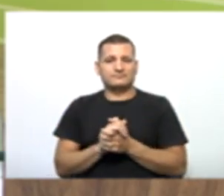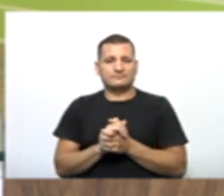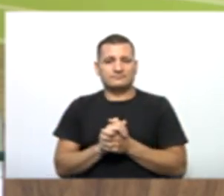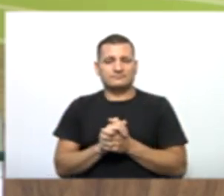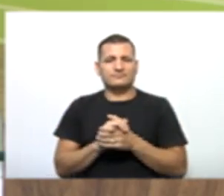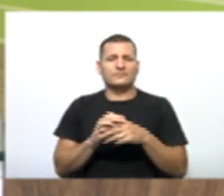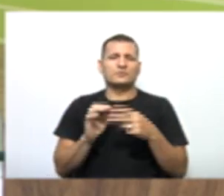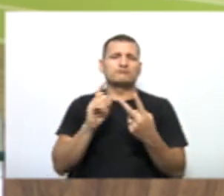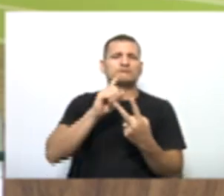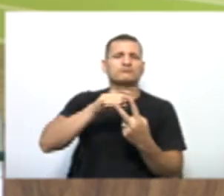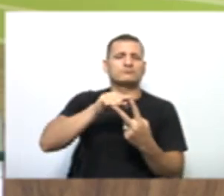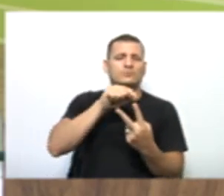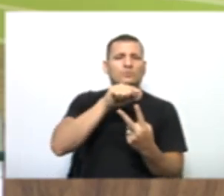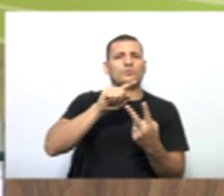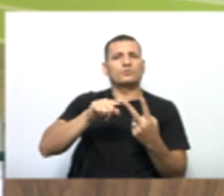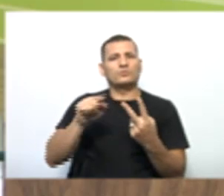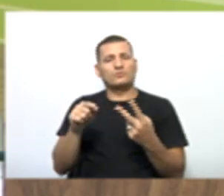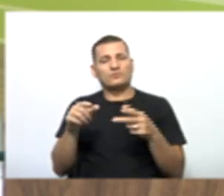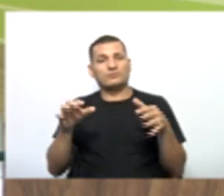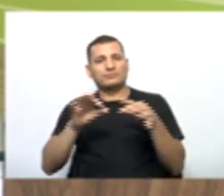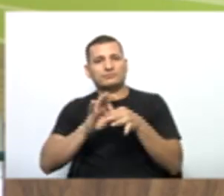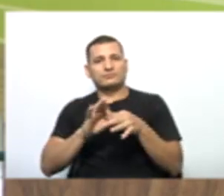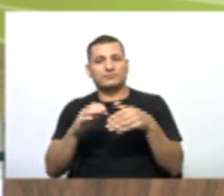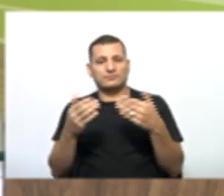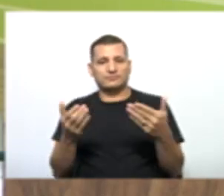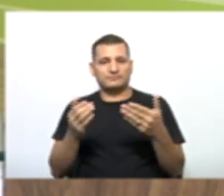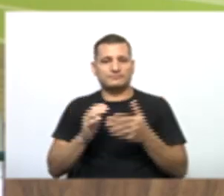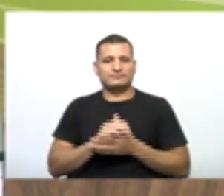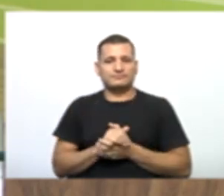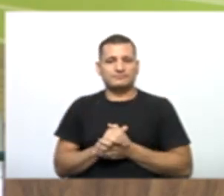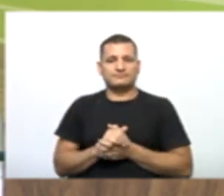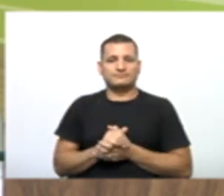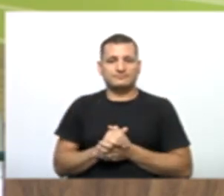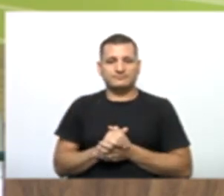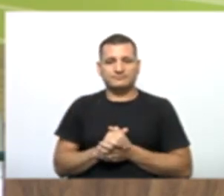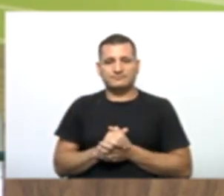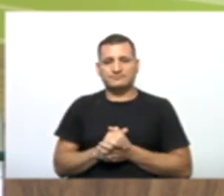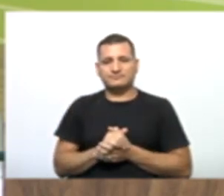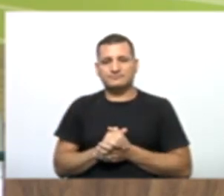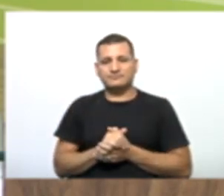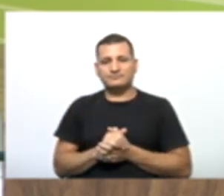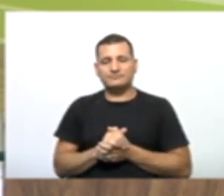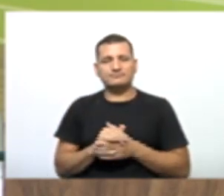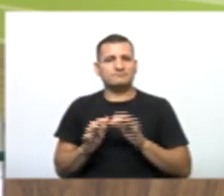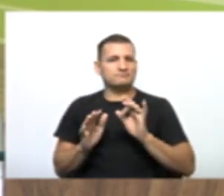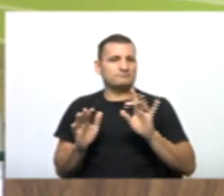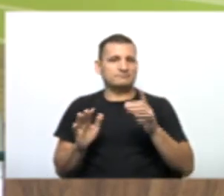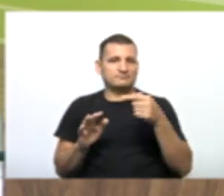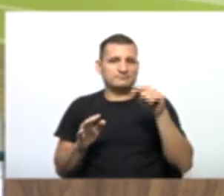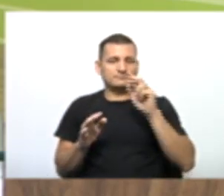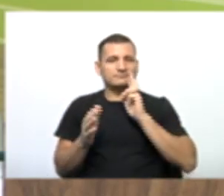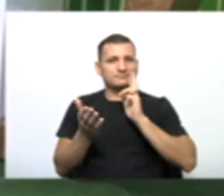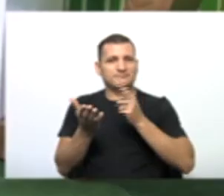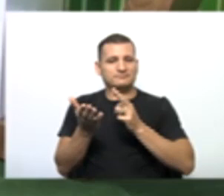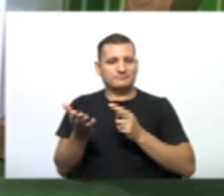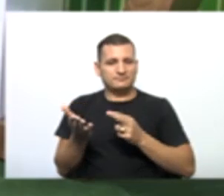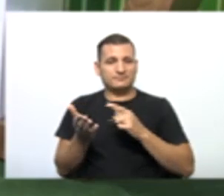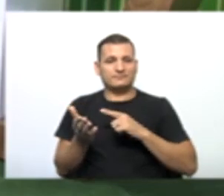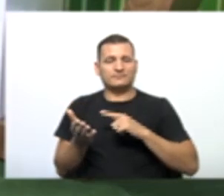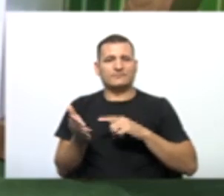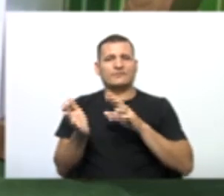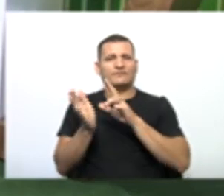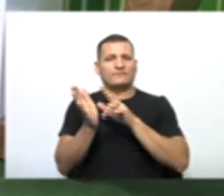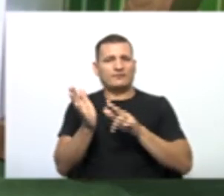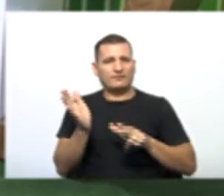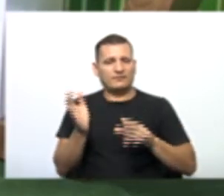reforça um e qual ideia que reforça o outro. Era basicamente isso, né, professor? Que era para eles responder na atividade, né? Tinha várias